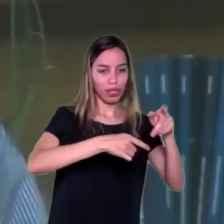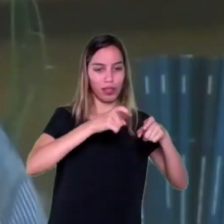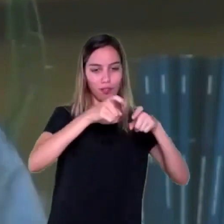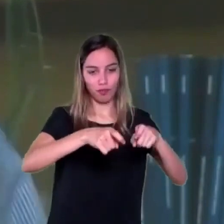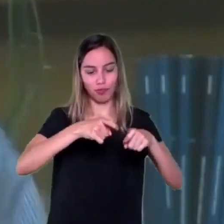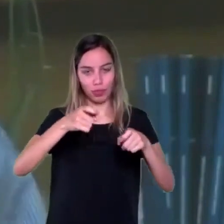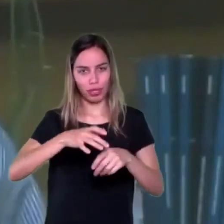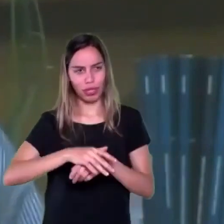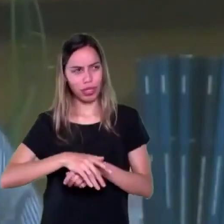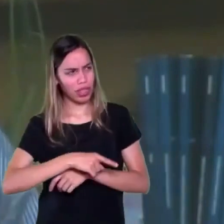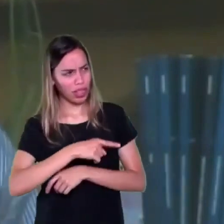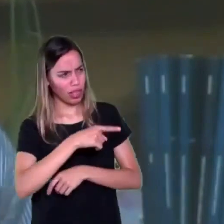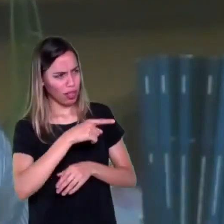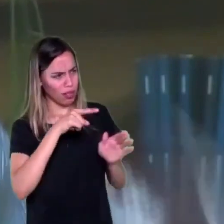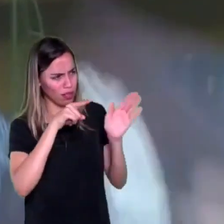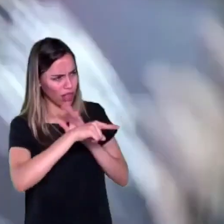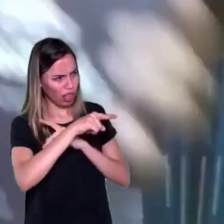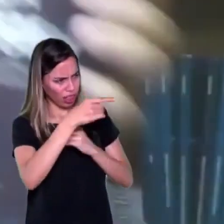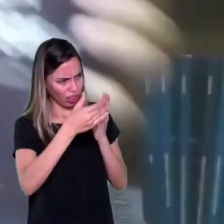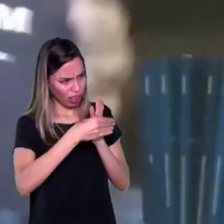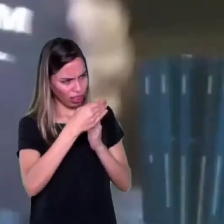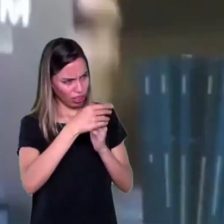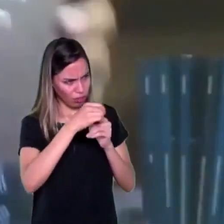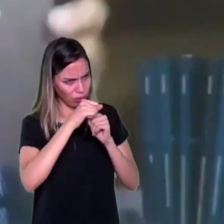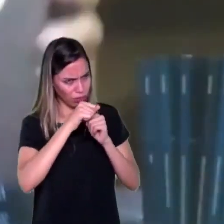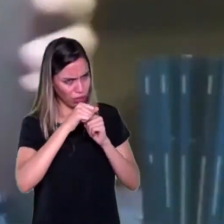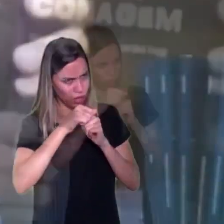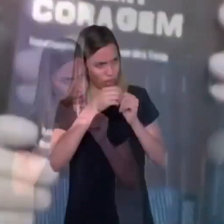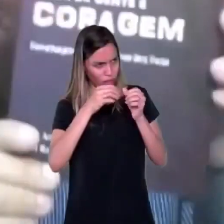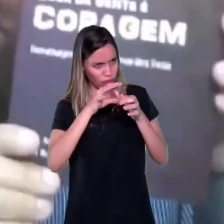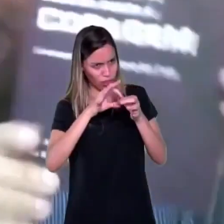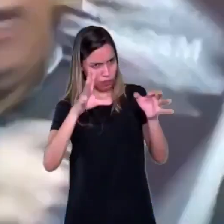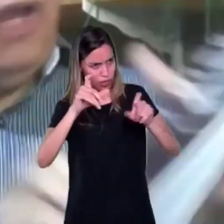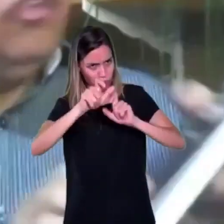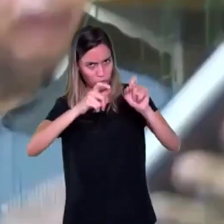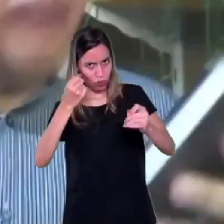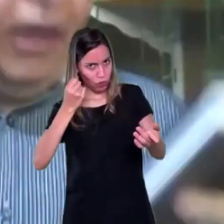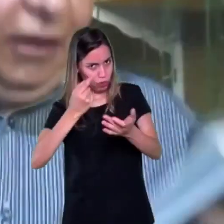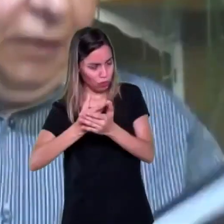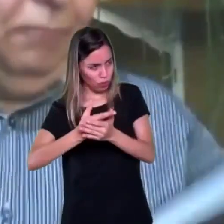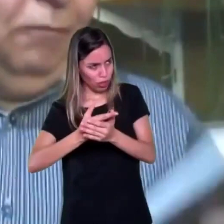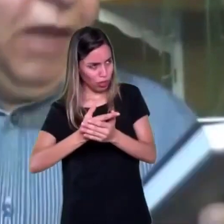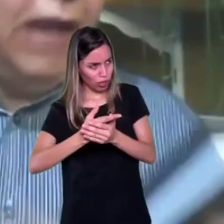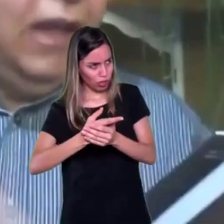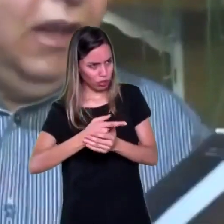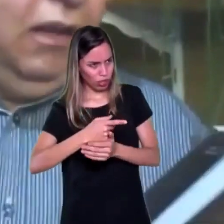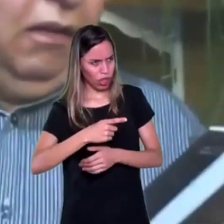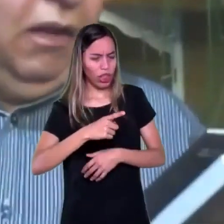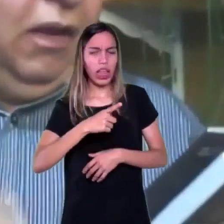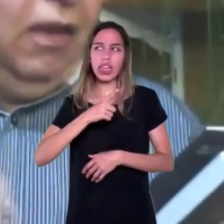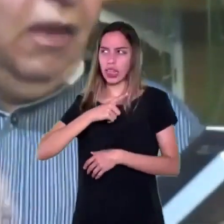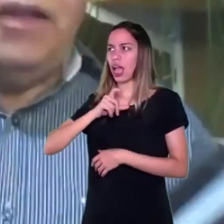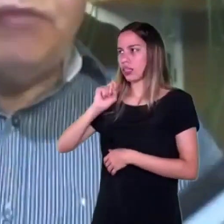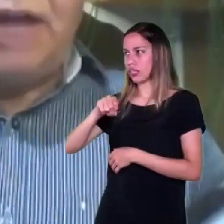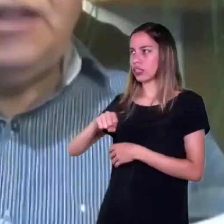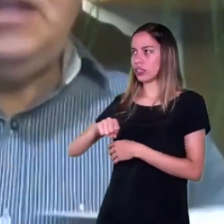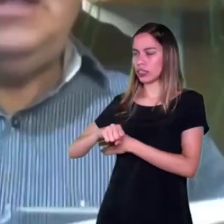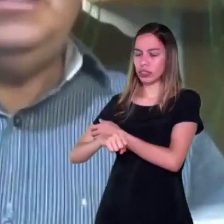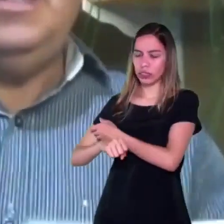está disponível para compra? Este livro tem aqui